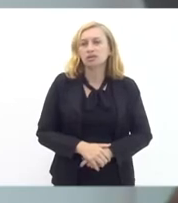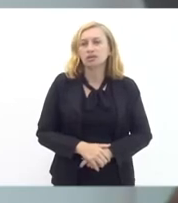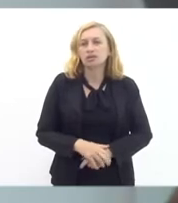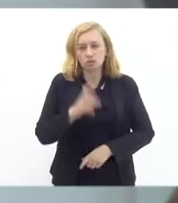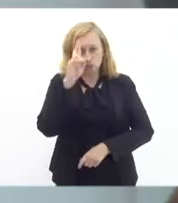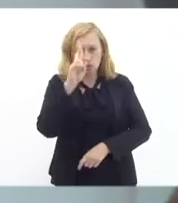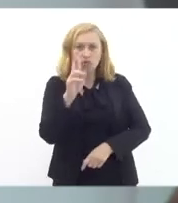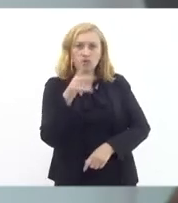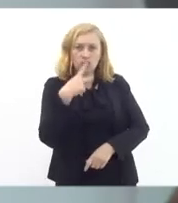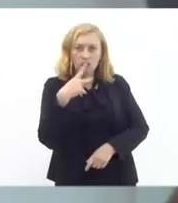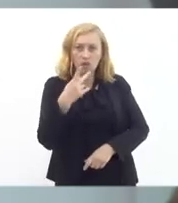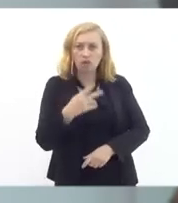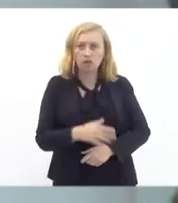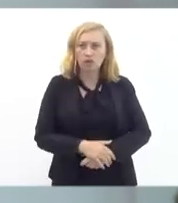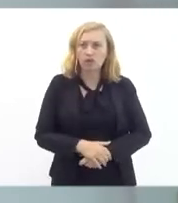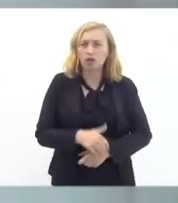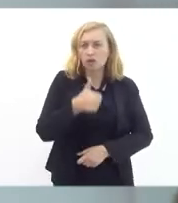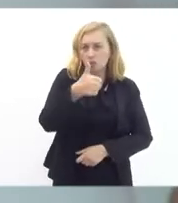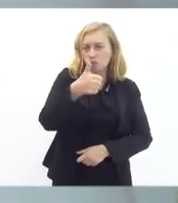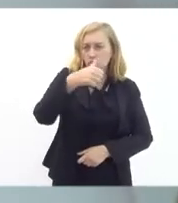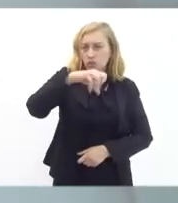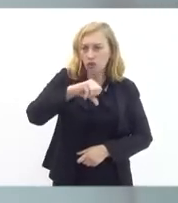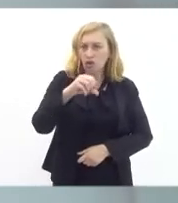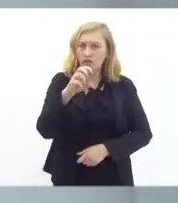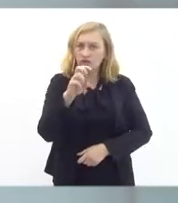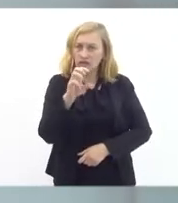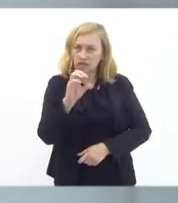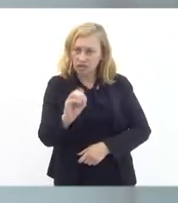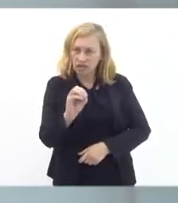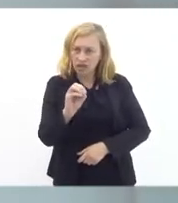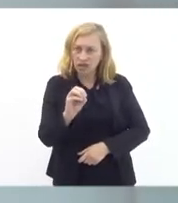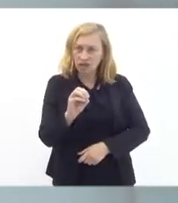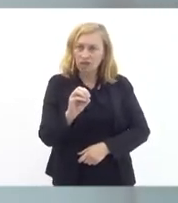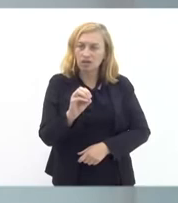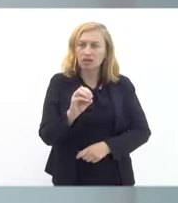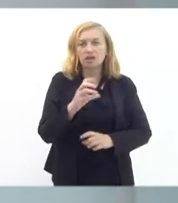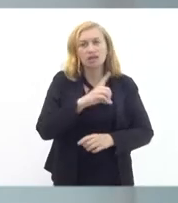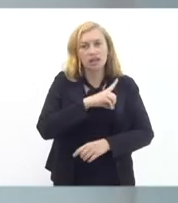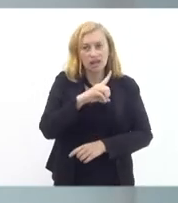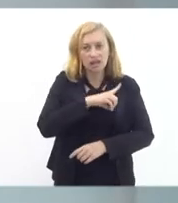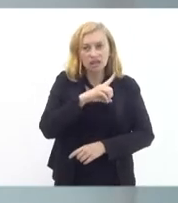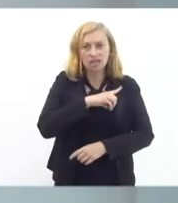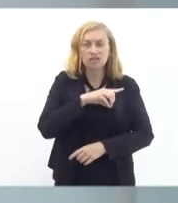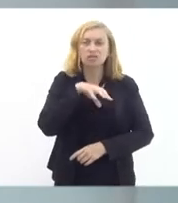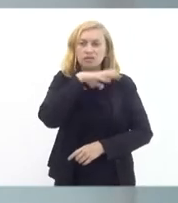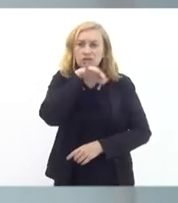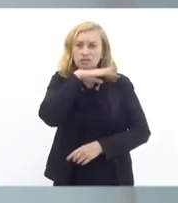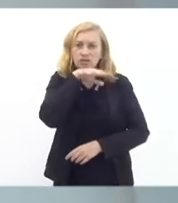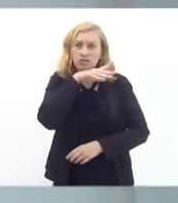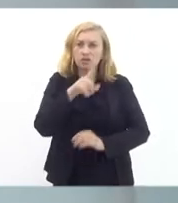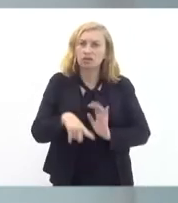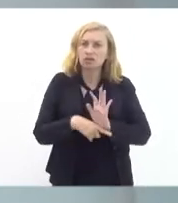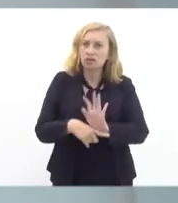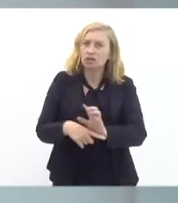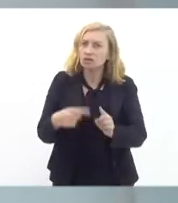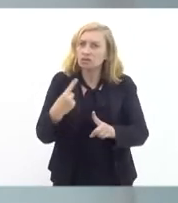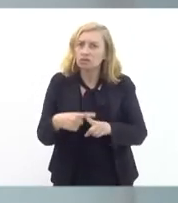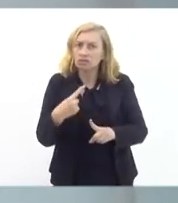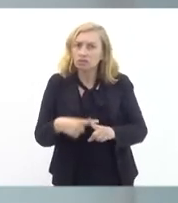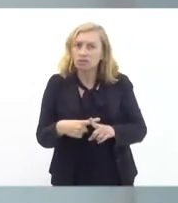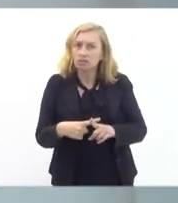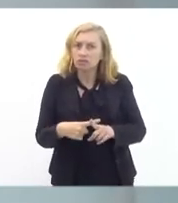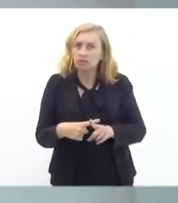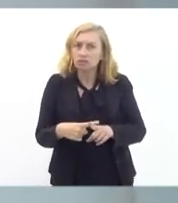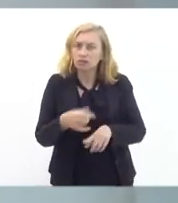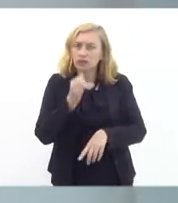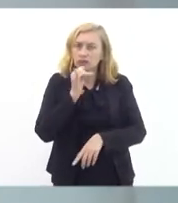falou, de um 90 ou uma delegacia dos animais, entendeu? Que possa ajudar isso, porque,